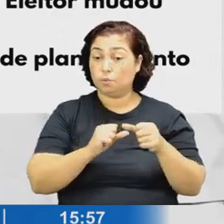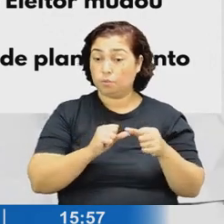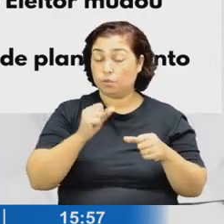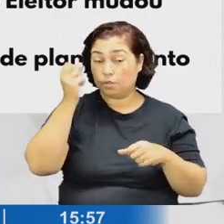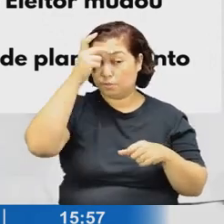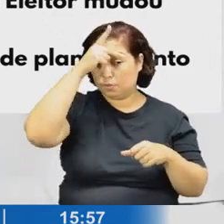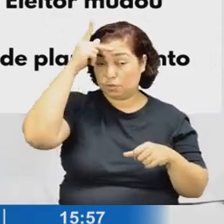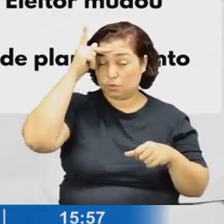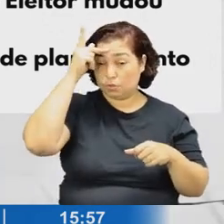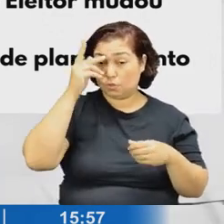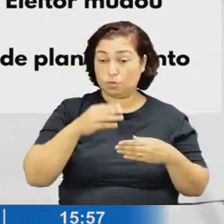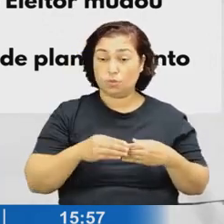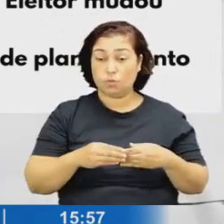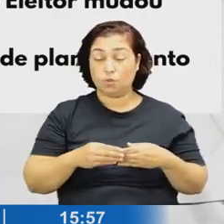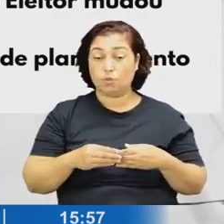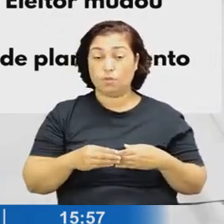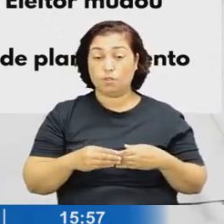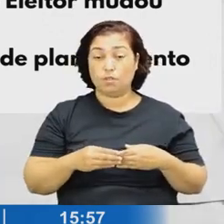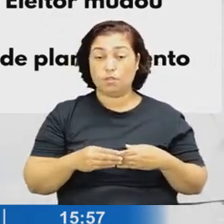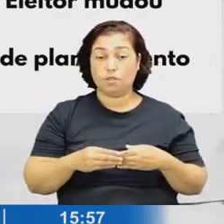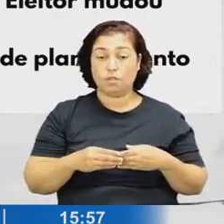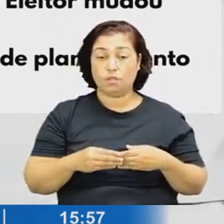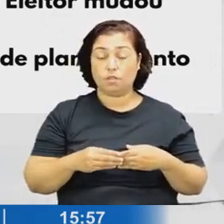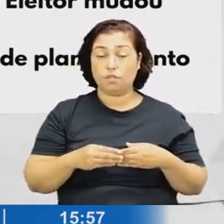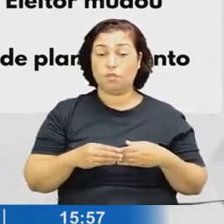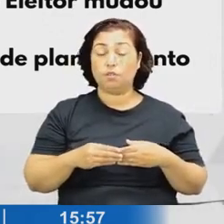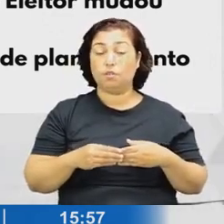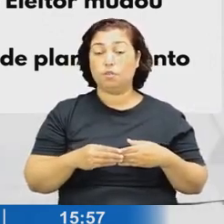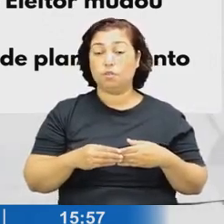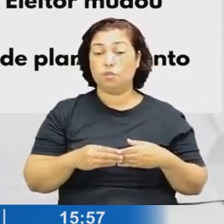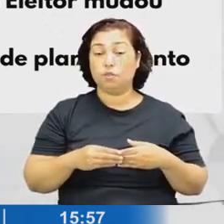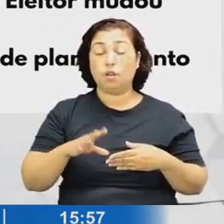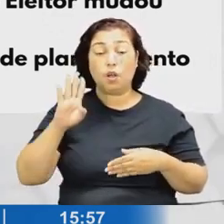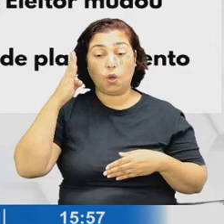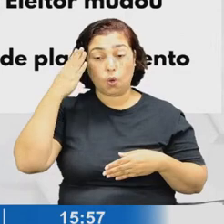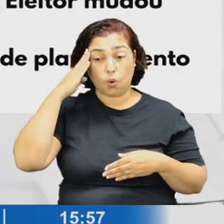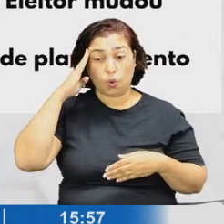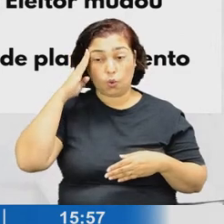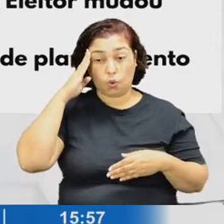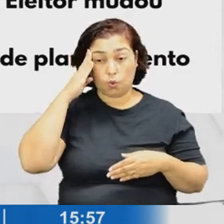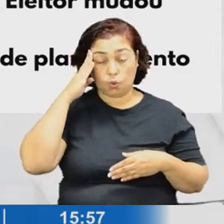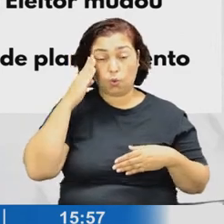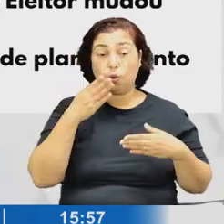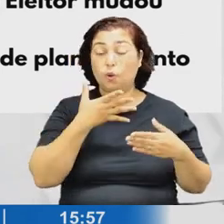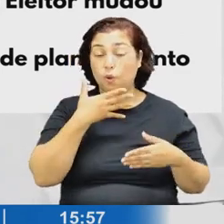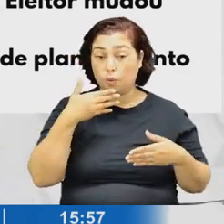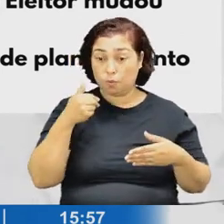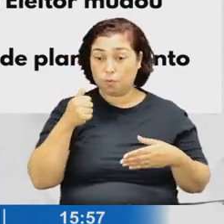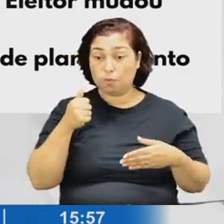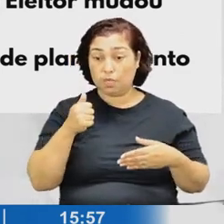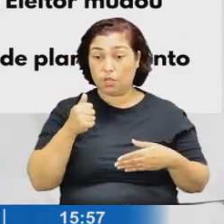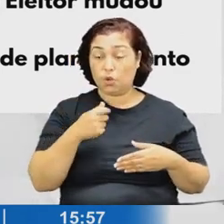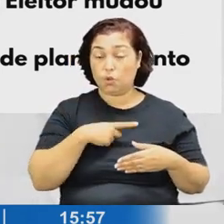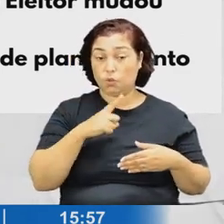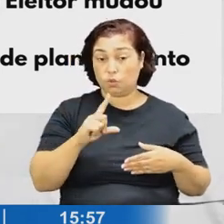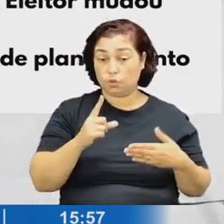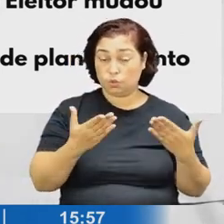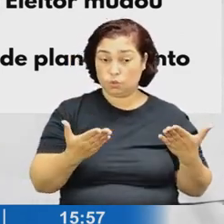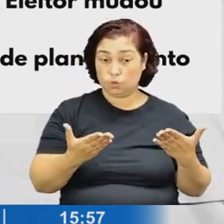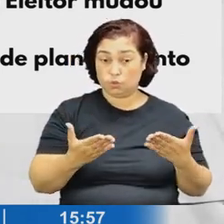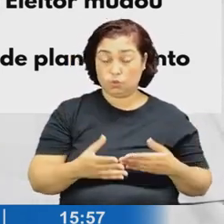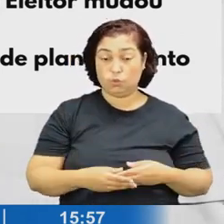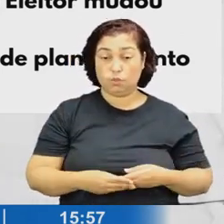você tentava mudar o parlamentar não bota uma roupa tal fala não é isso é você entender e expor o melhor que se tem contra